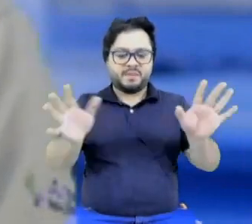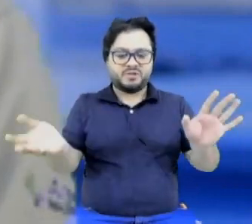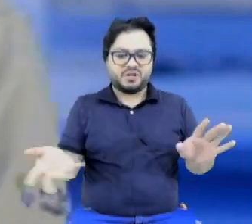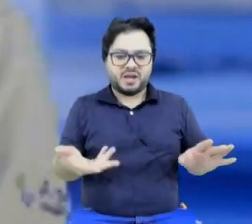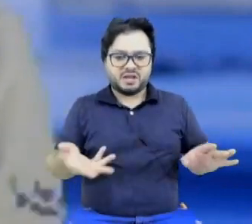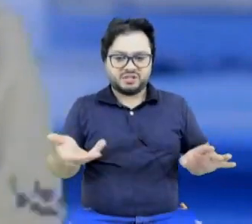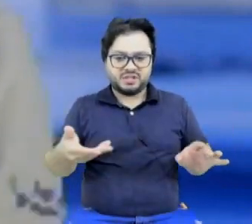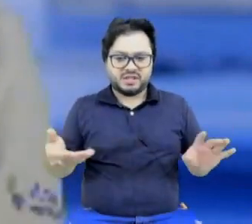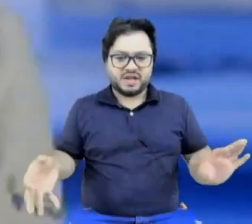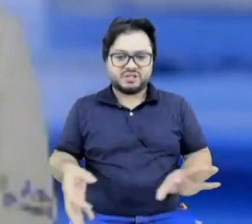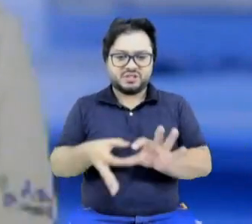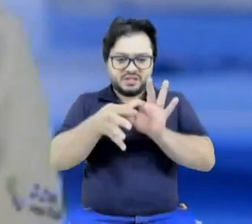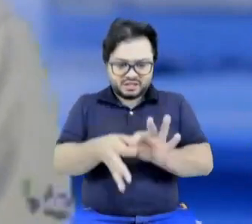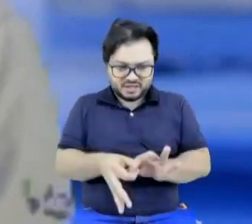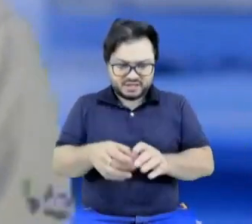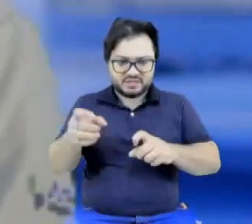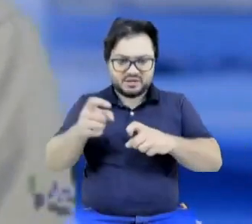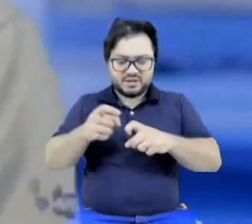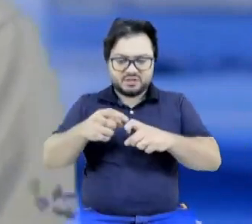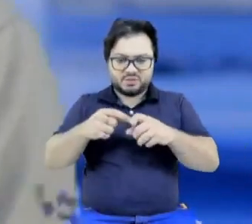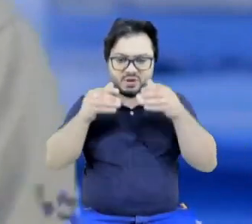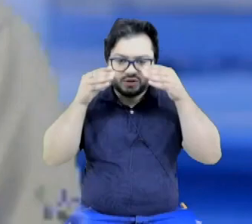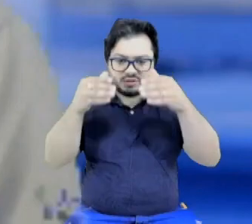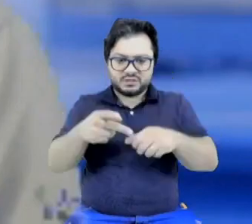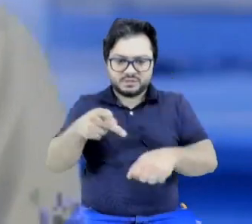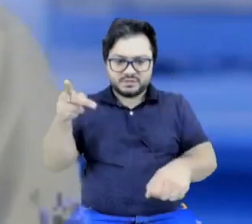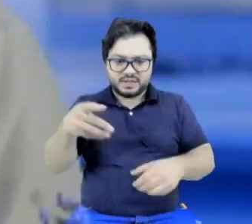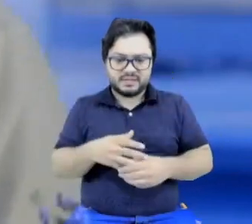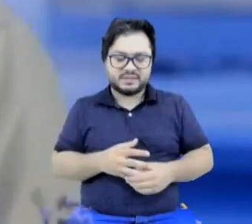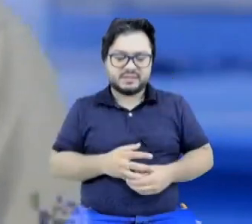e interação entre os médicos especialistas.